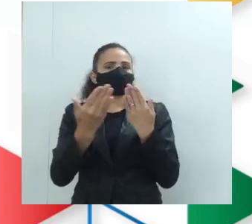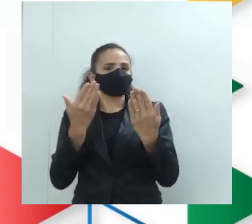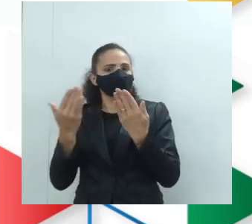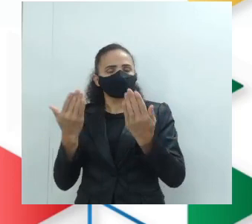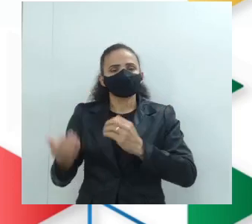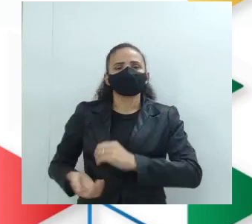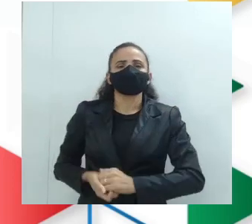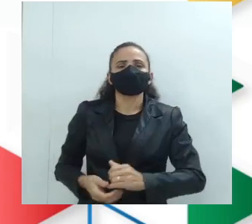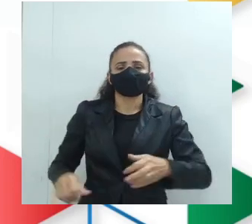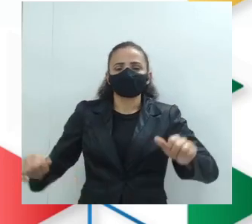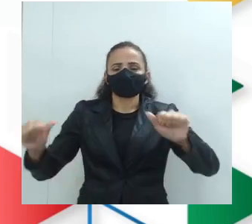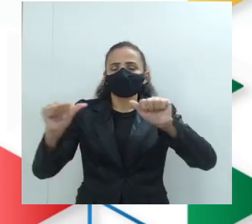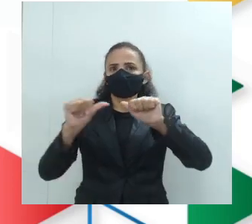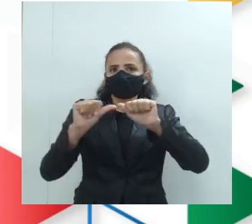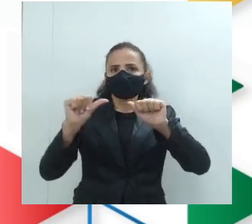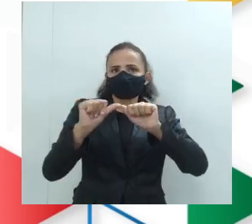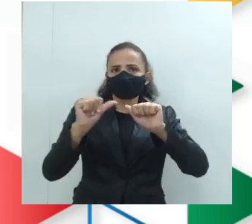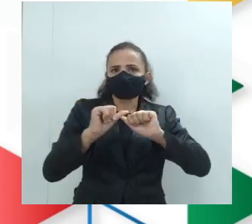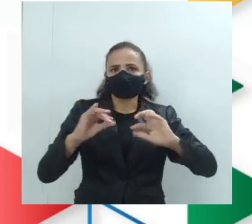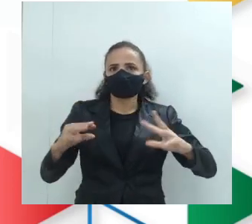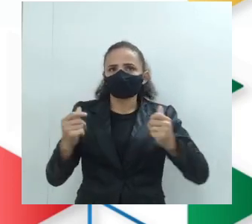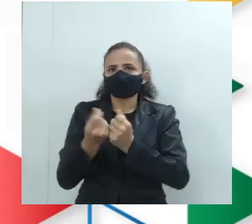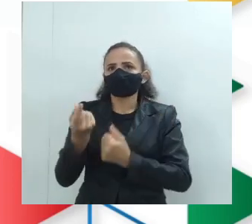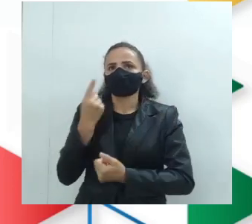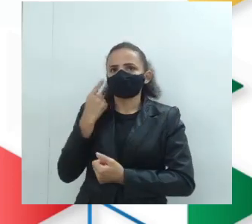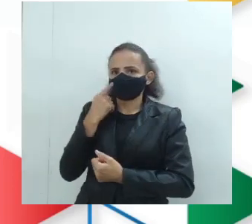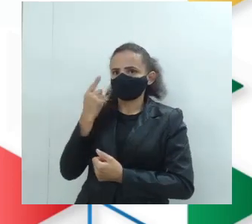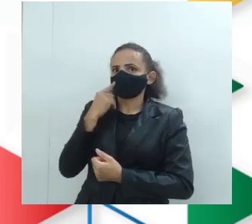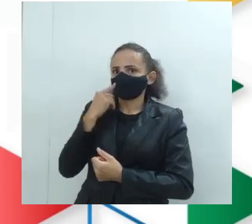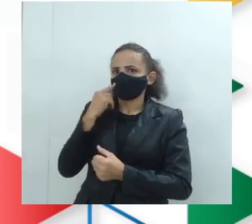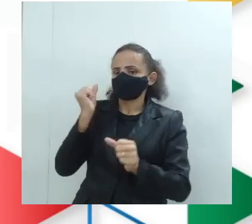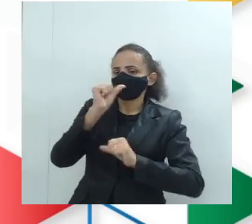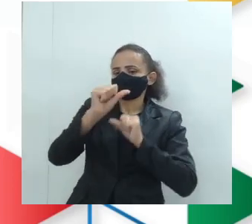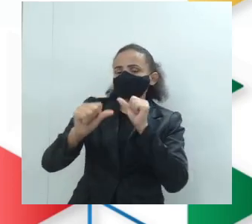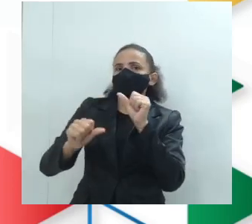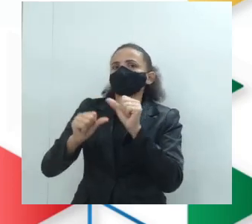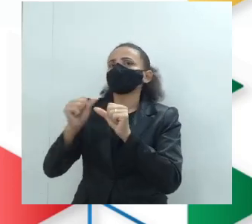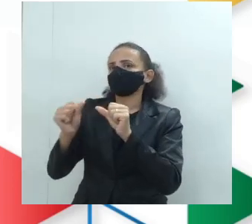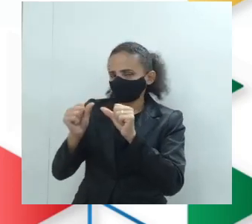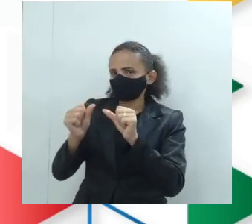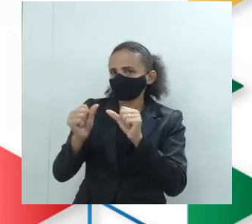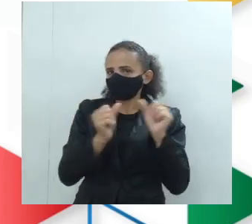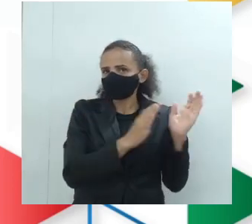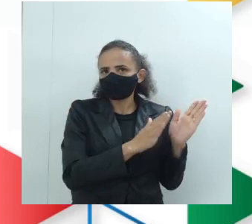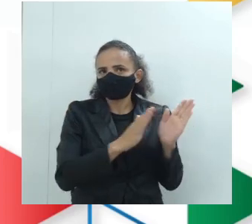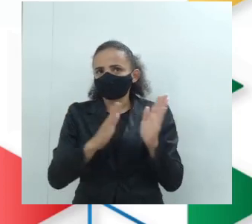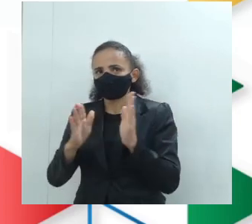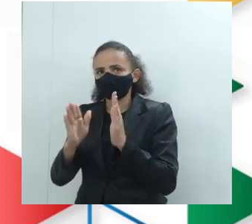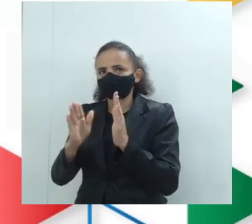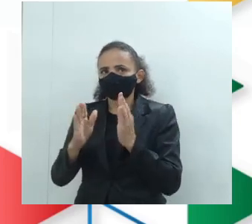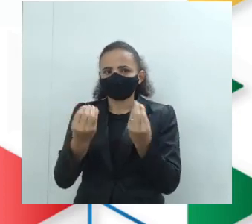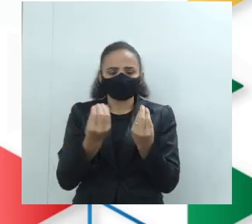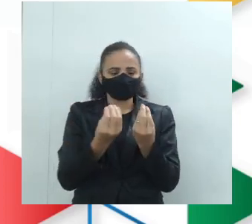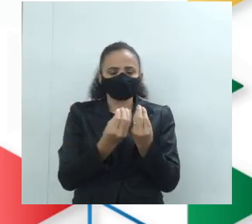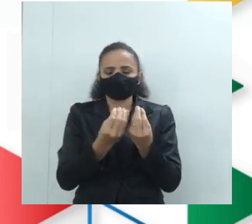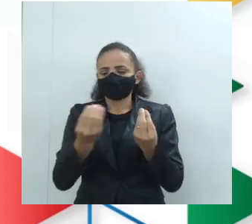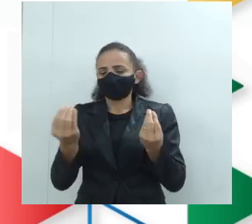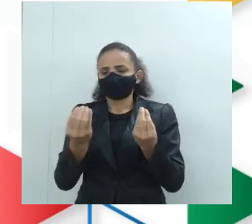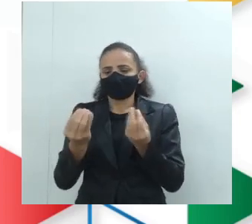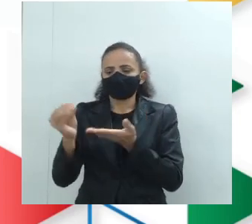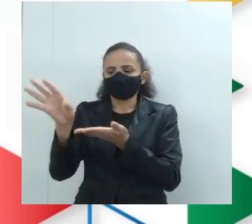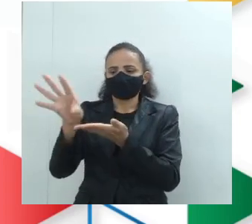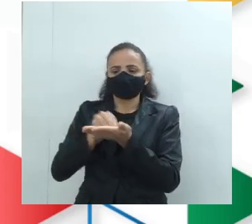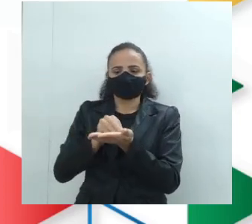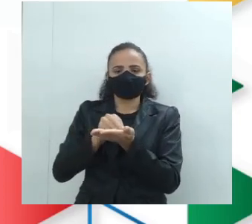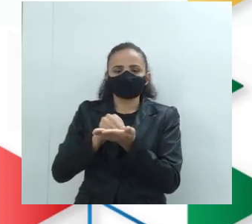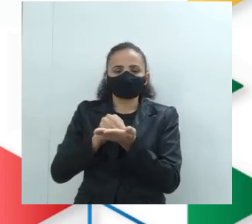a simetria de translação, viu que agora ela não está invertida a outra, ela está